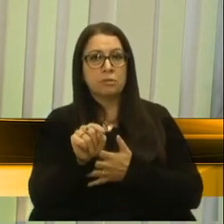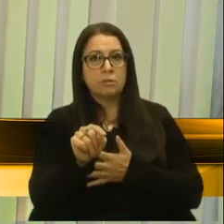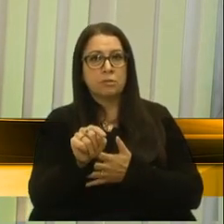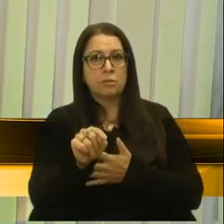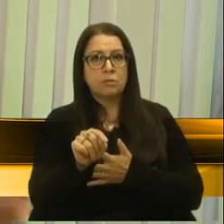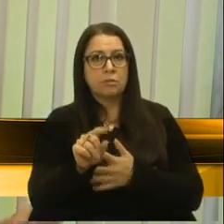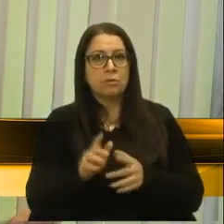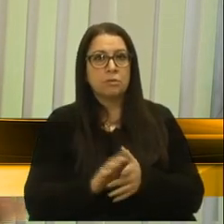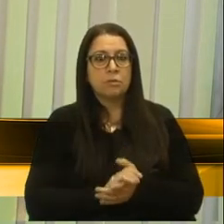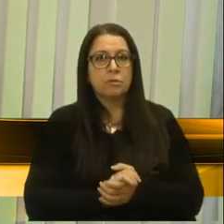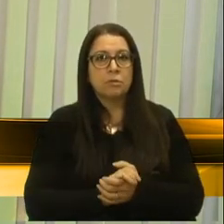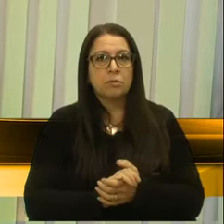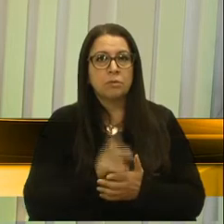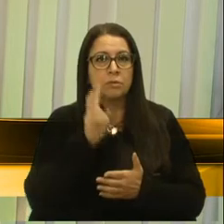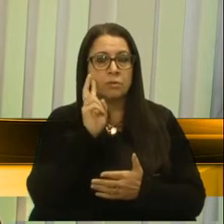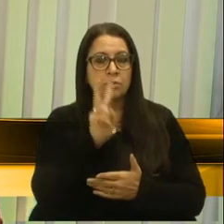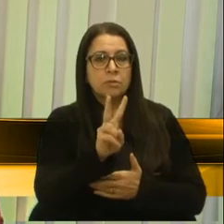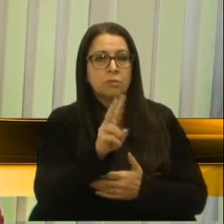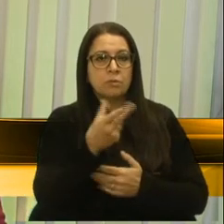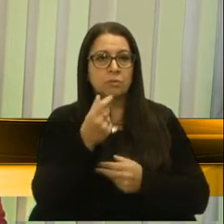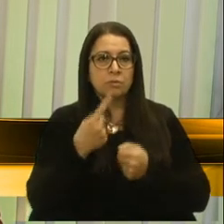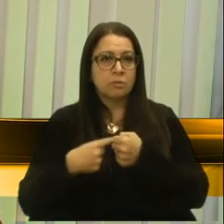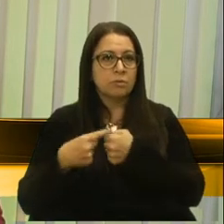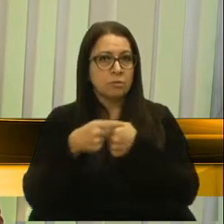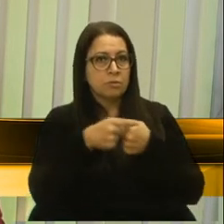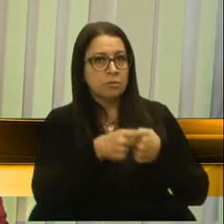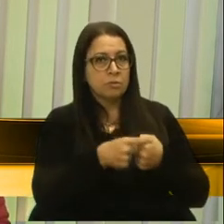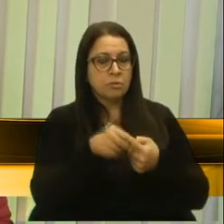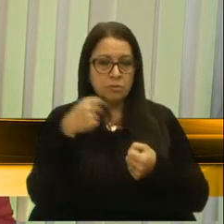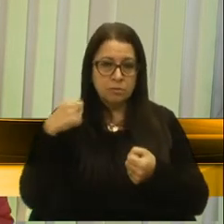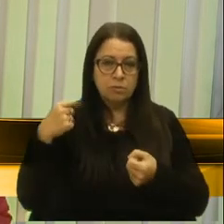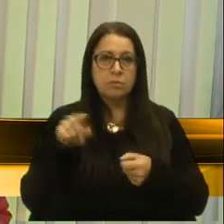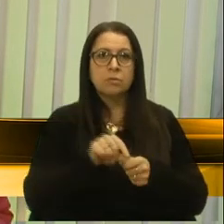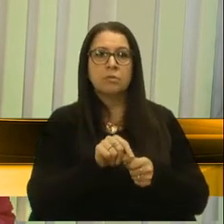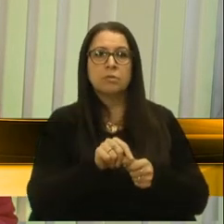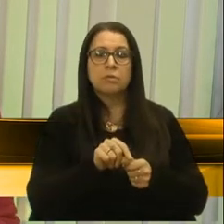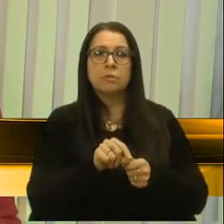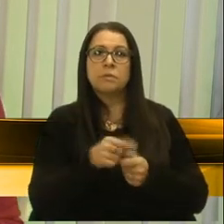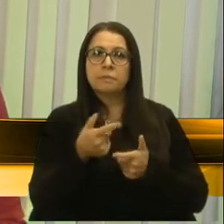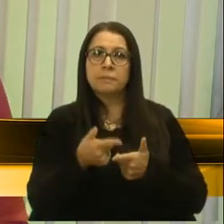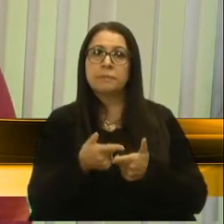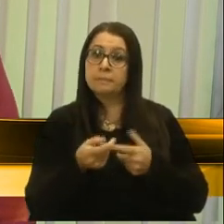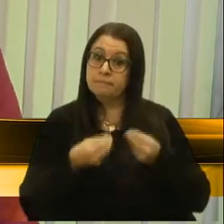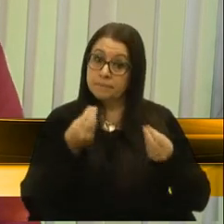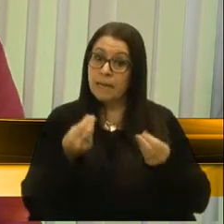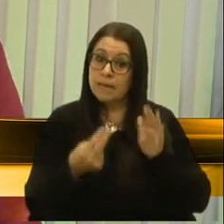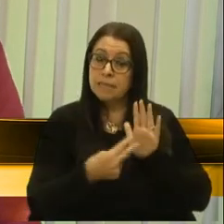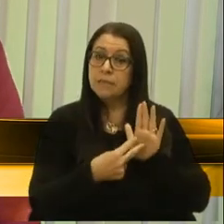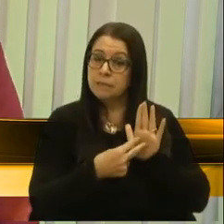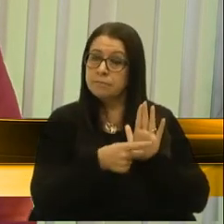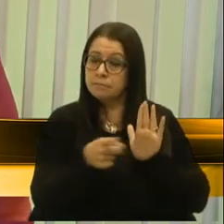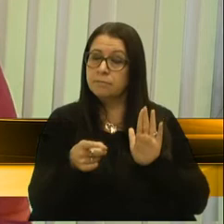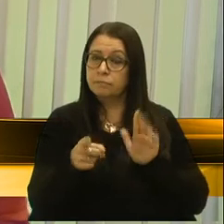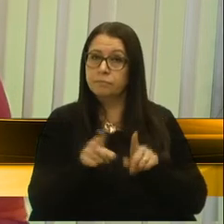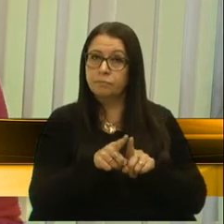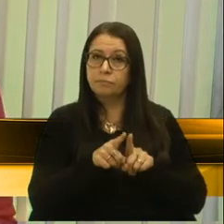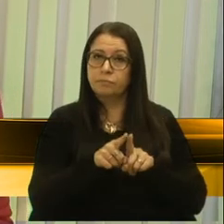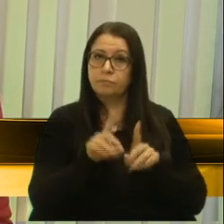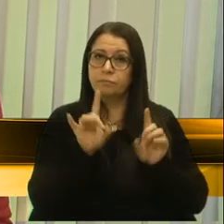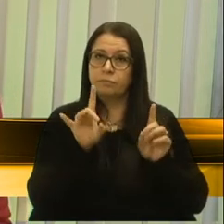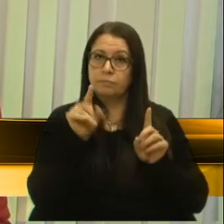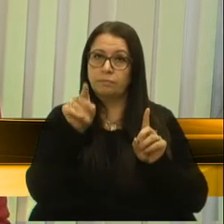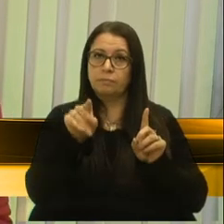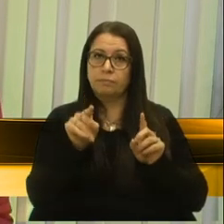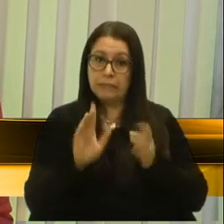o surto em Ana Rech ele reflete em toda a cidade. E a gente precisa dar essa atenção então, especial a